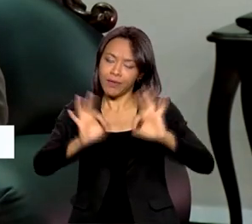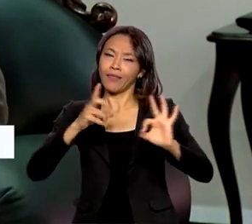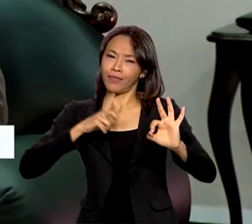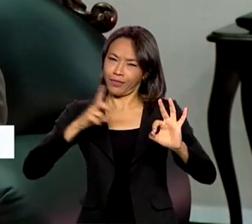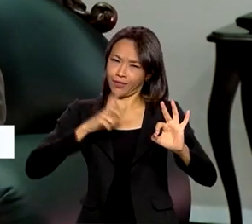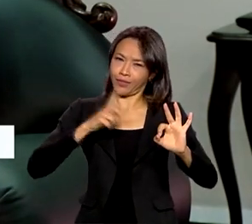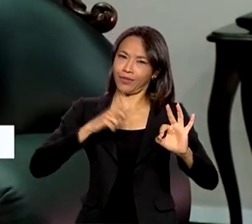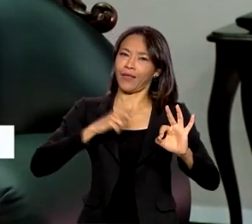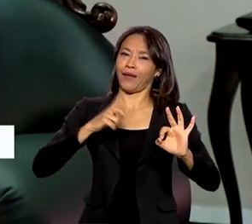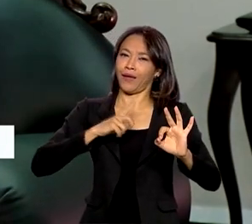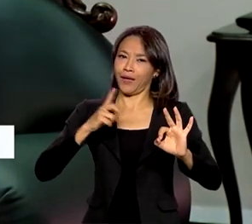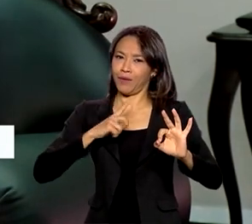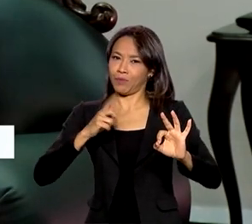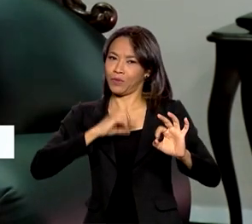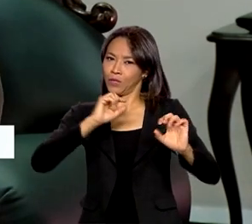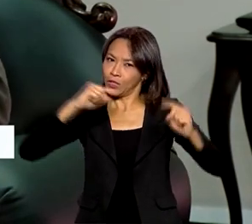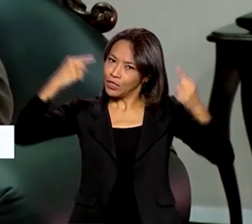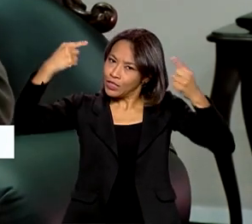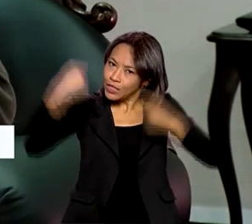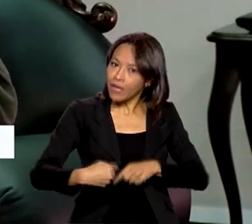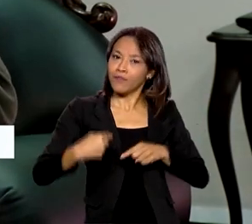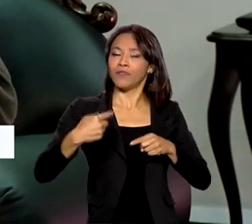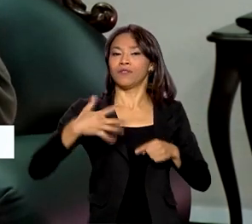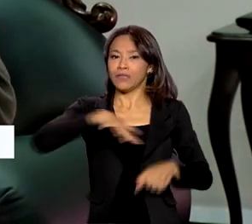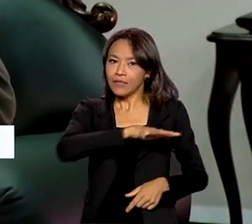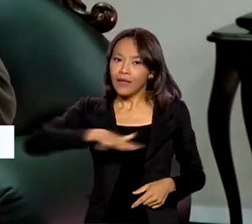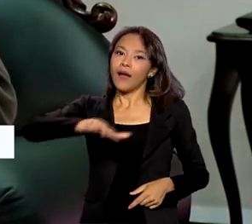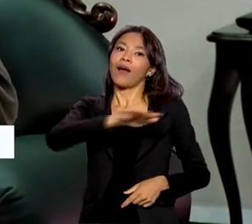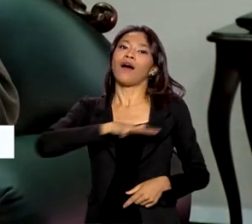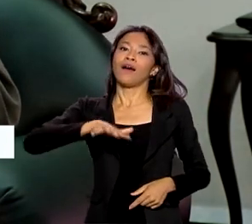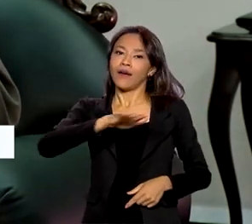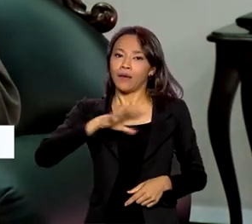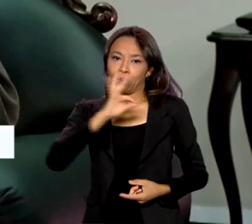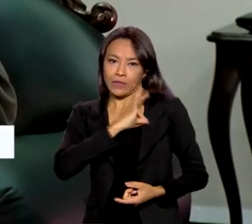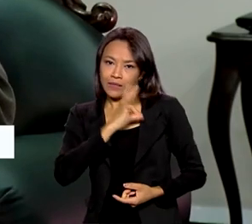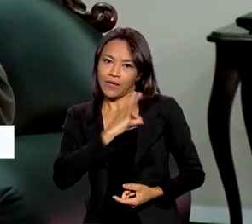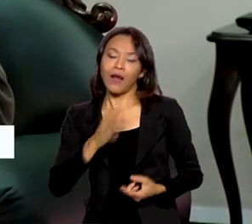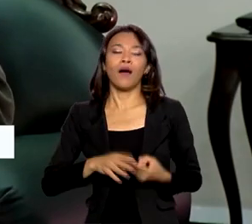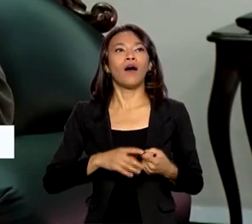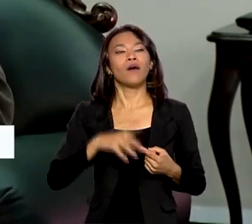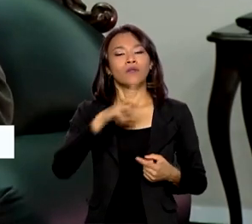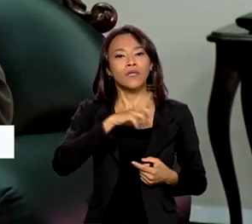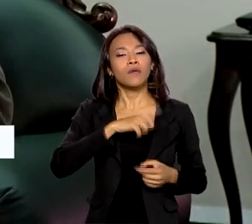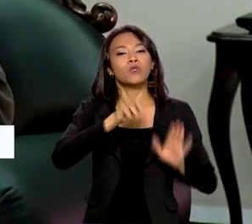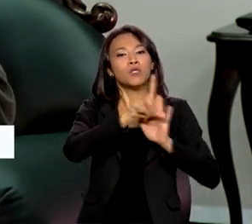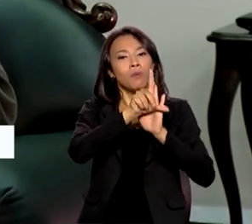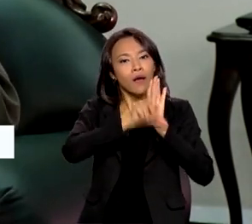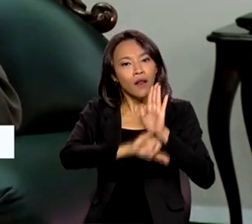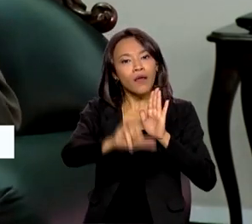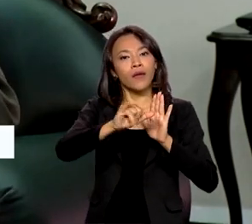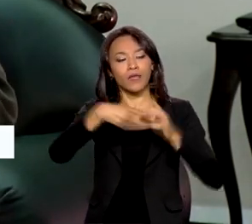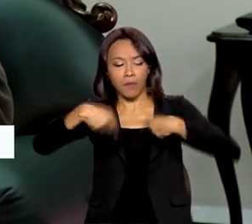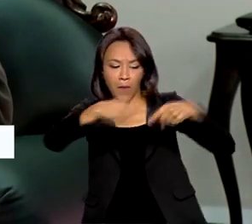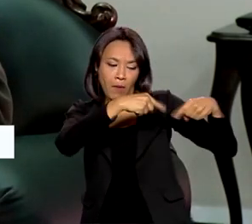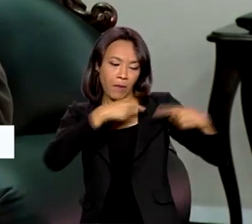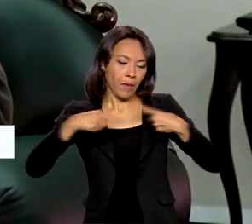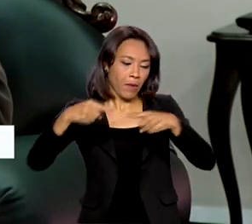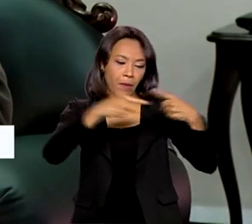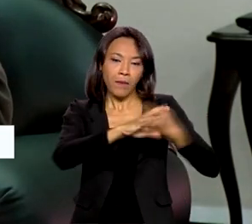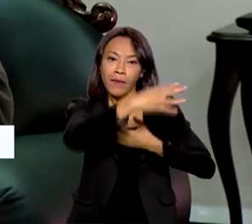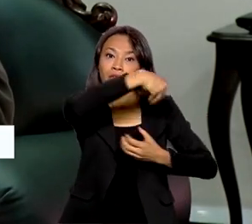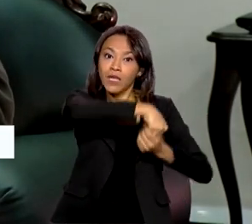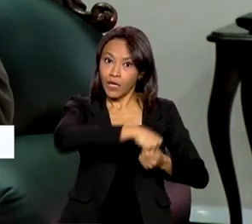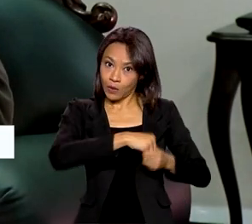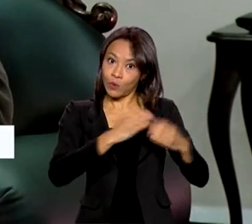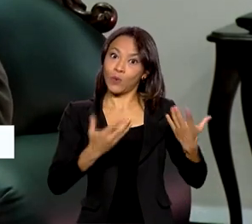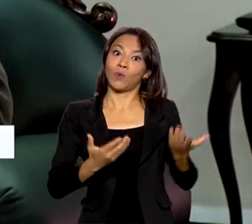voltados para as instituições policiais a gente tem algumas questões de lei orgânica que estão sendo discutidas no Congresso a gente quer trazer essa discussão